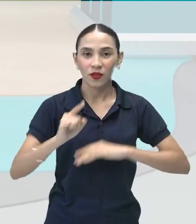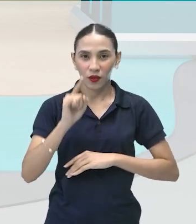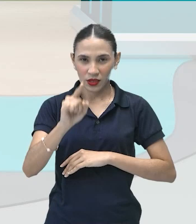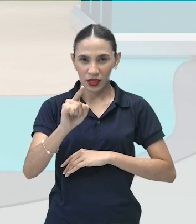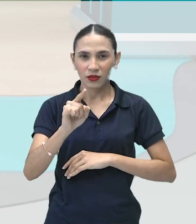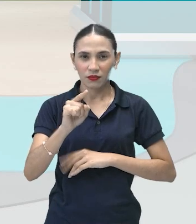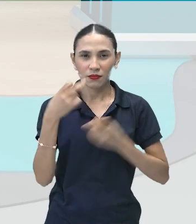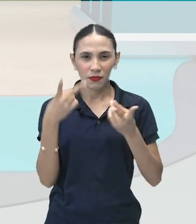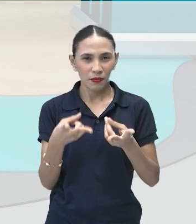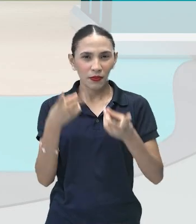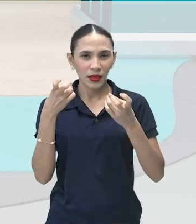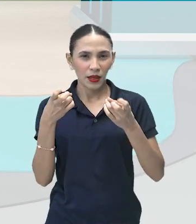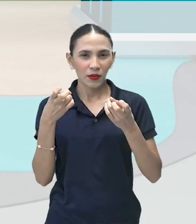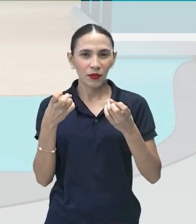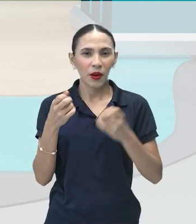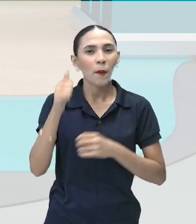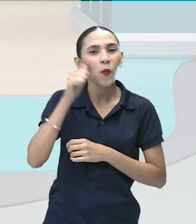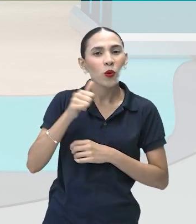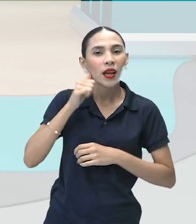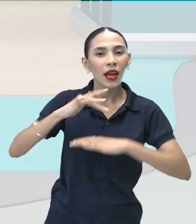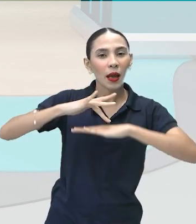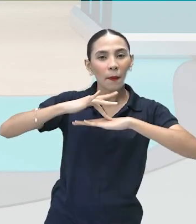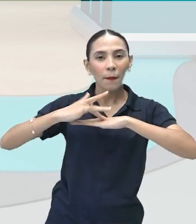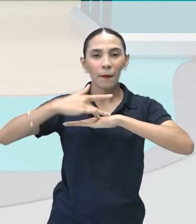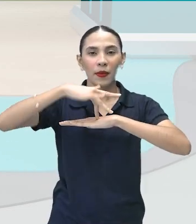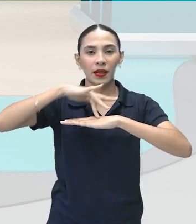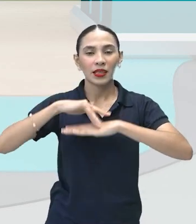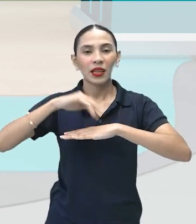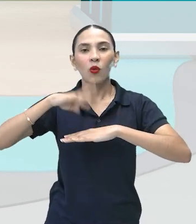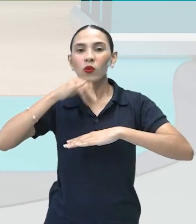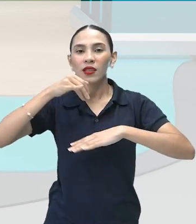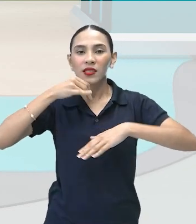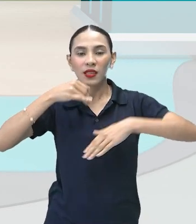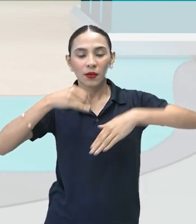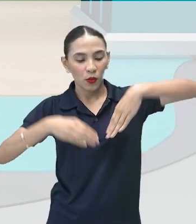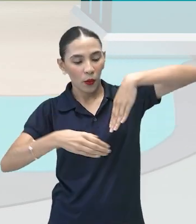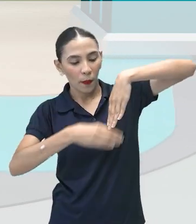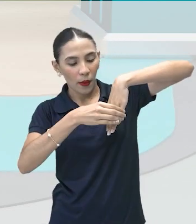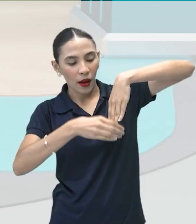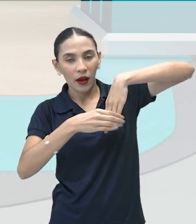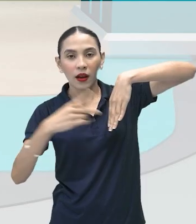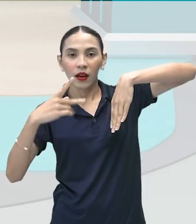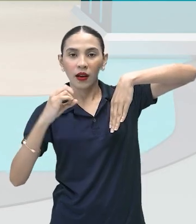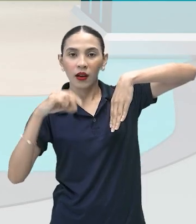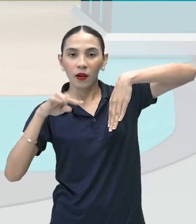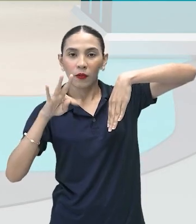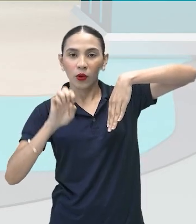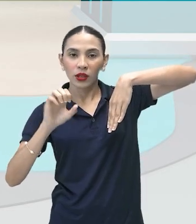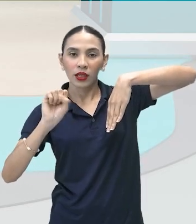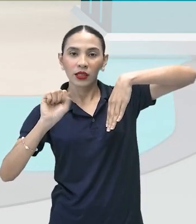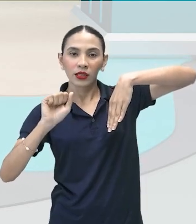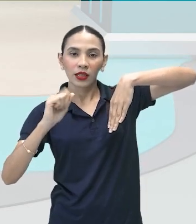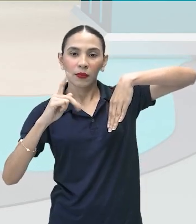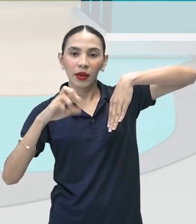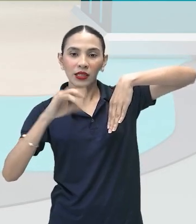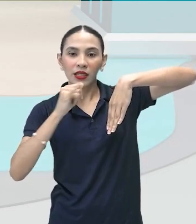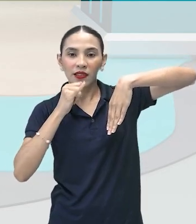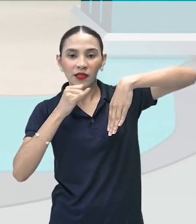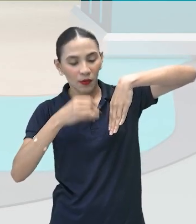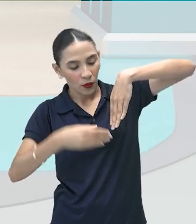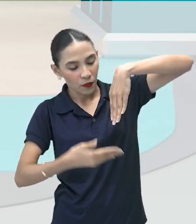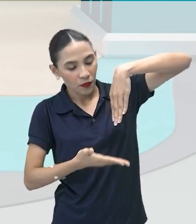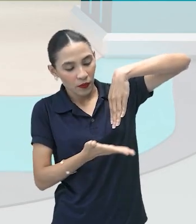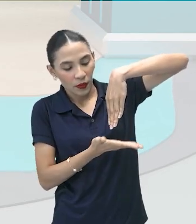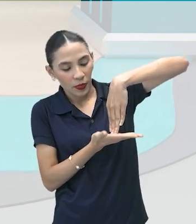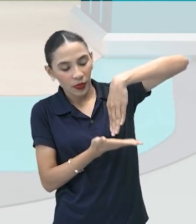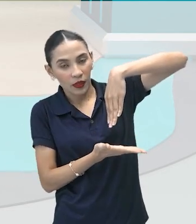já perceberam que as bailarinas clássicas, elas usam aquelas sapatilhas de ponta, certo? Aonde o pé, ele fica